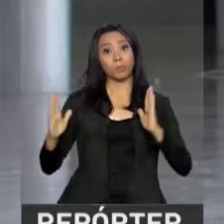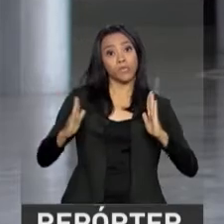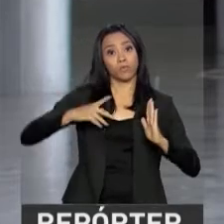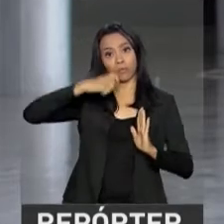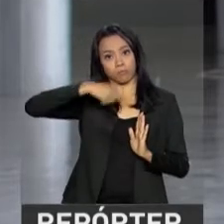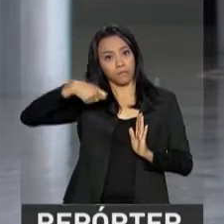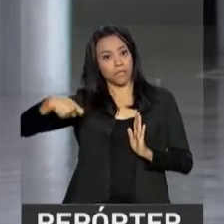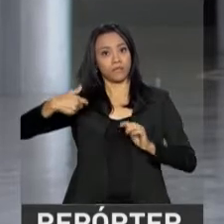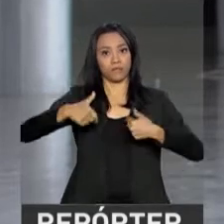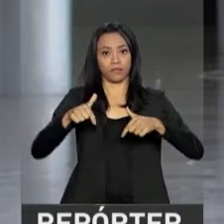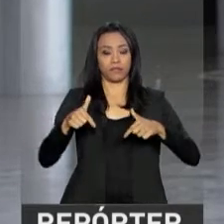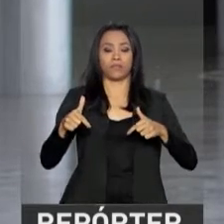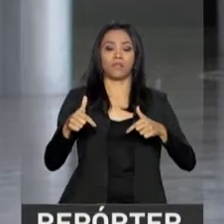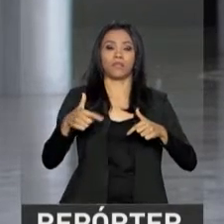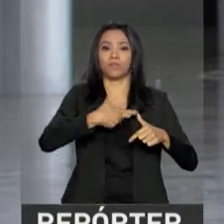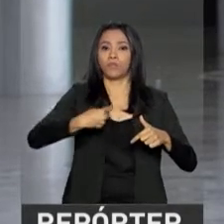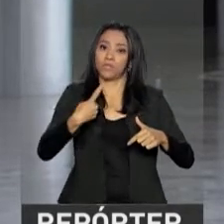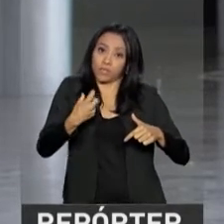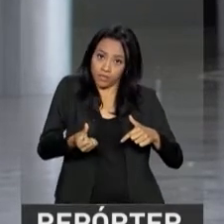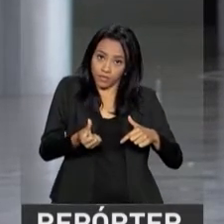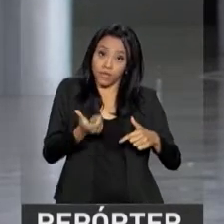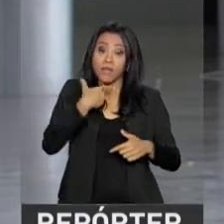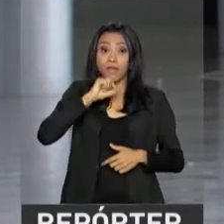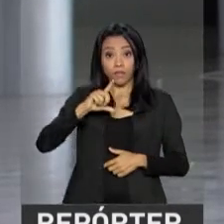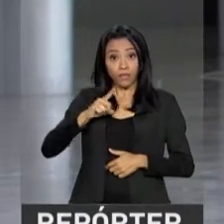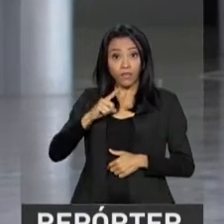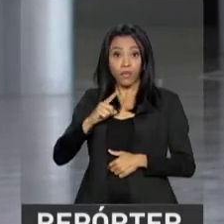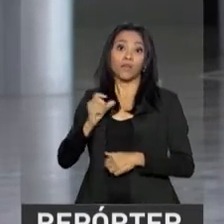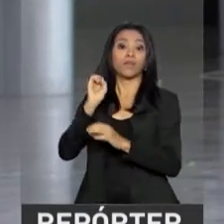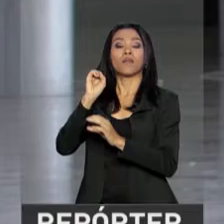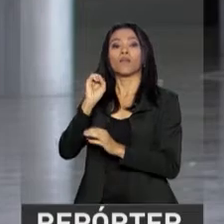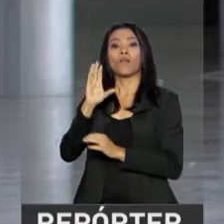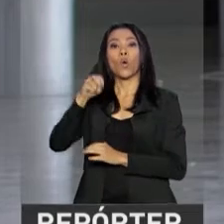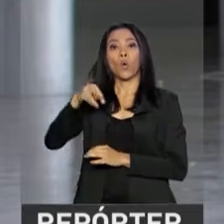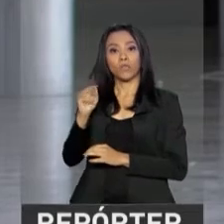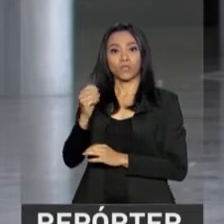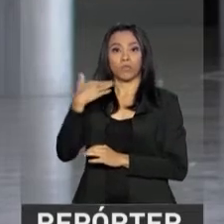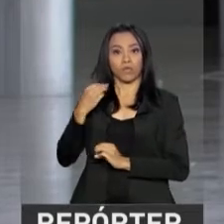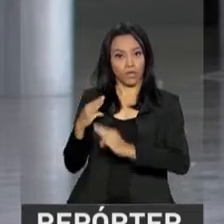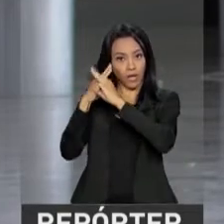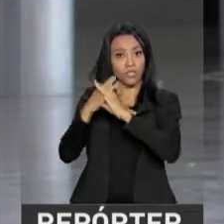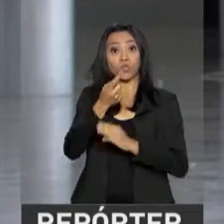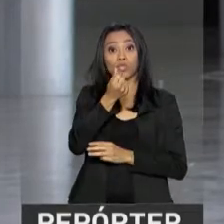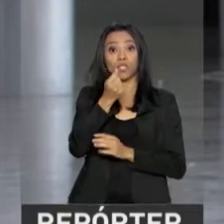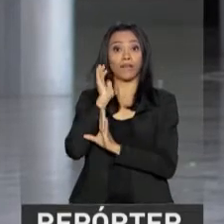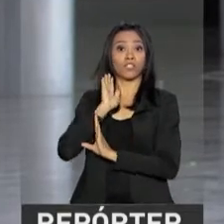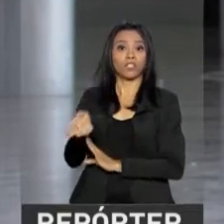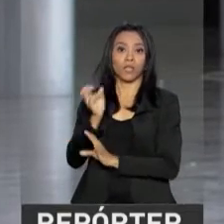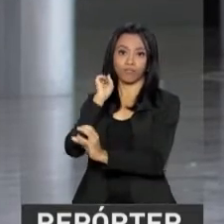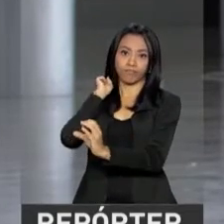em 2016 quem tem conta na caixa econômica federal terá o valor creditado automaticamente